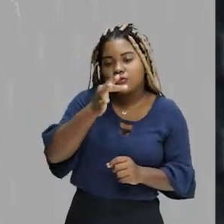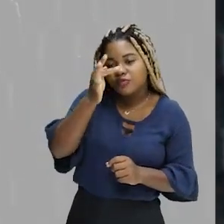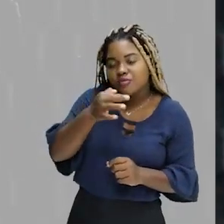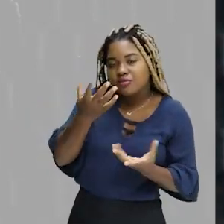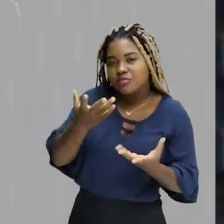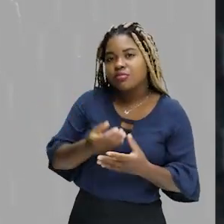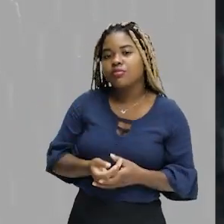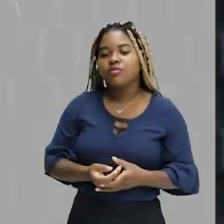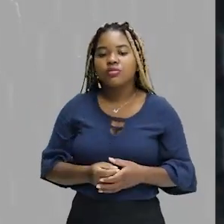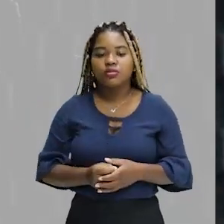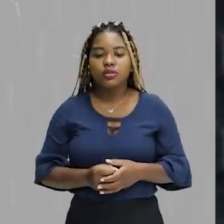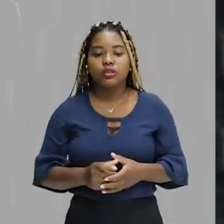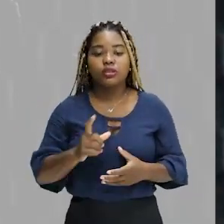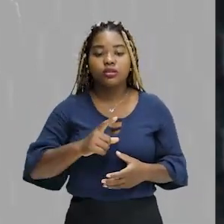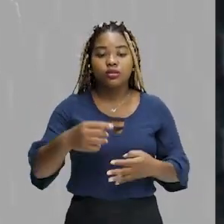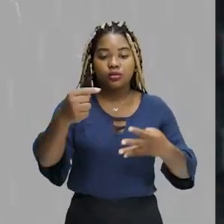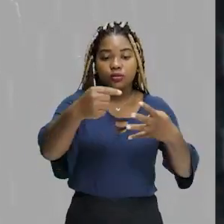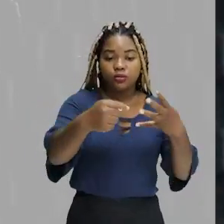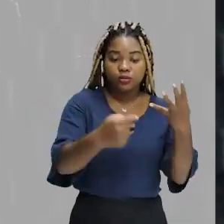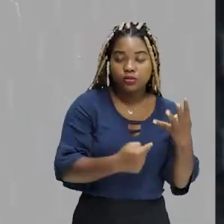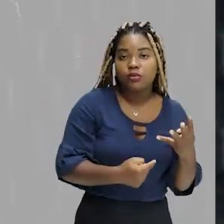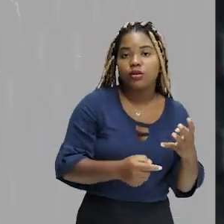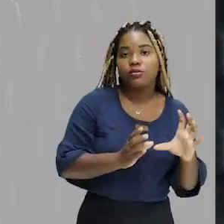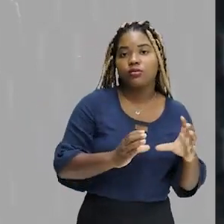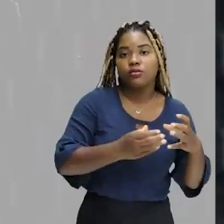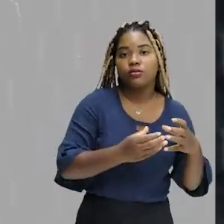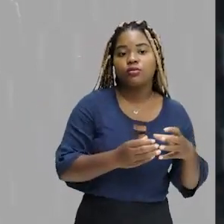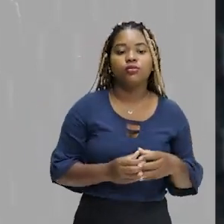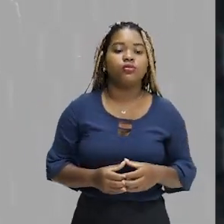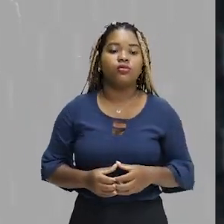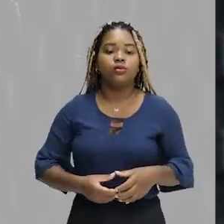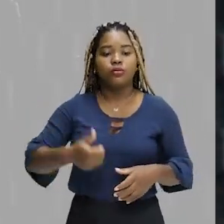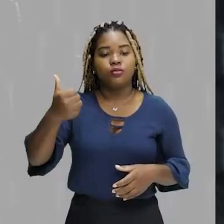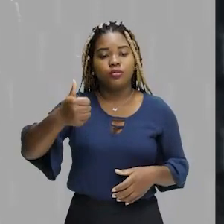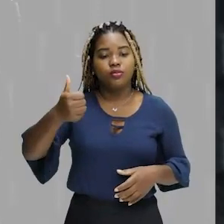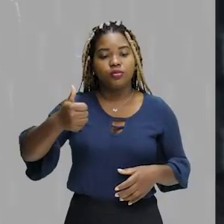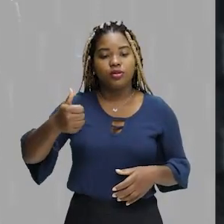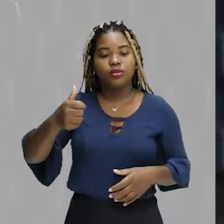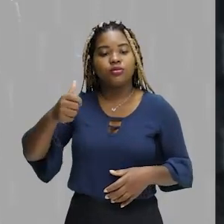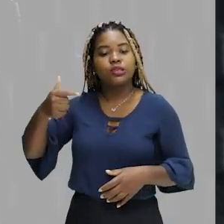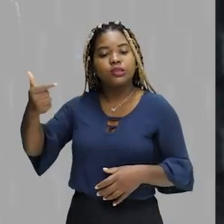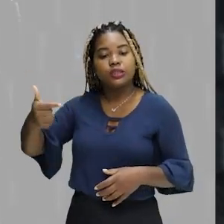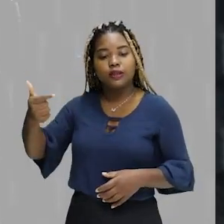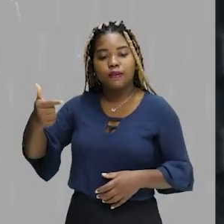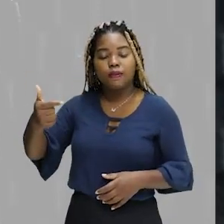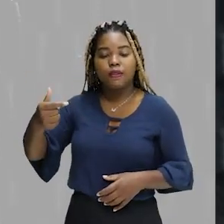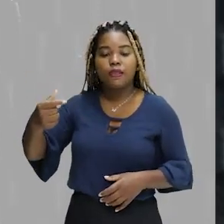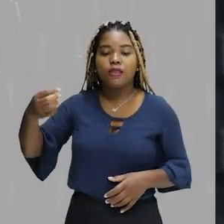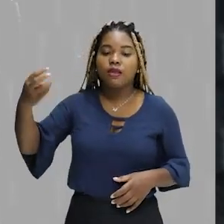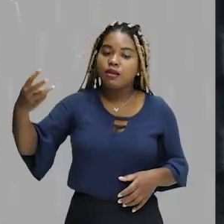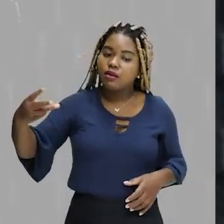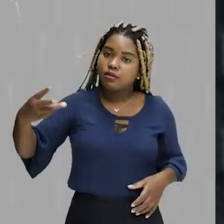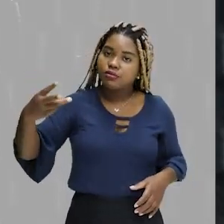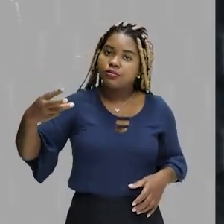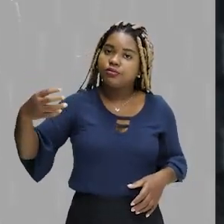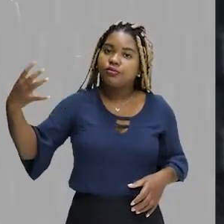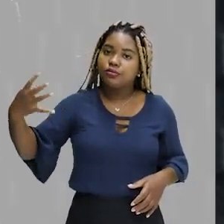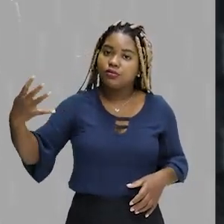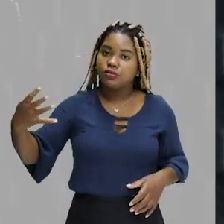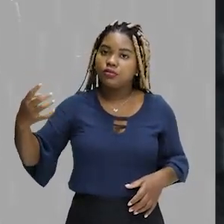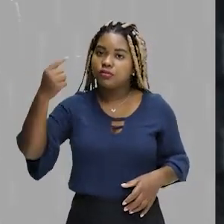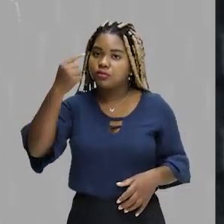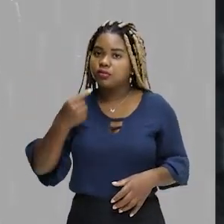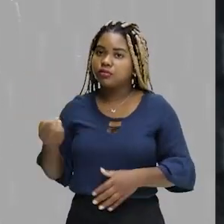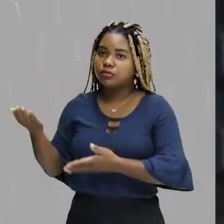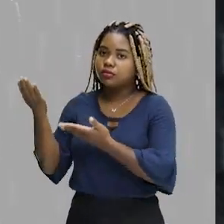nós temos aqui, ó, 4 compostos. O linalol, eugenol, citronelal e